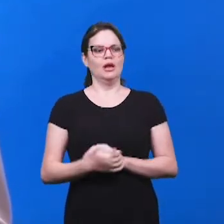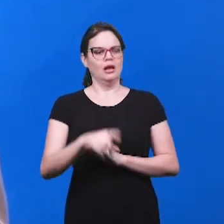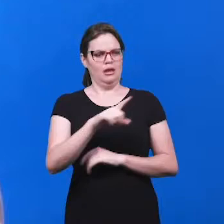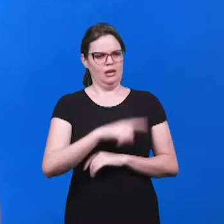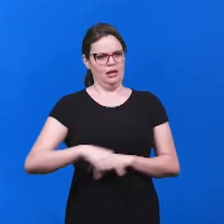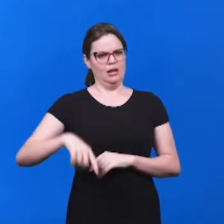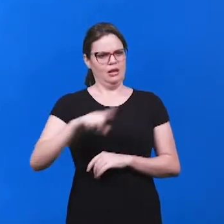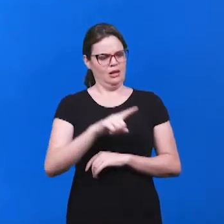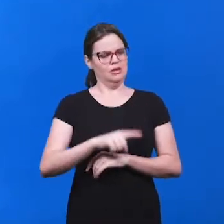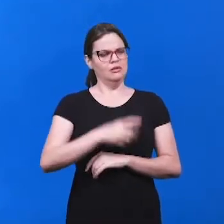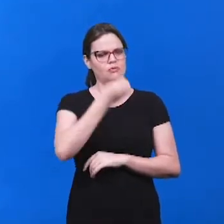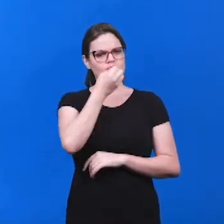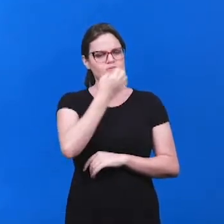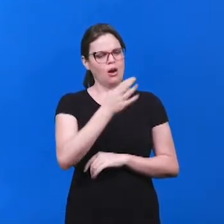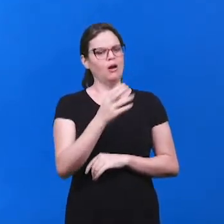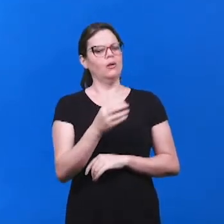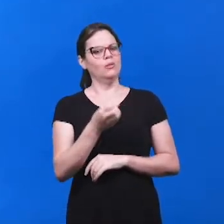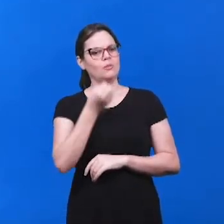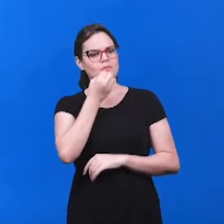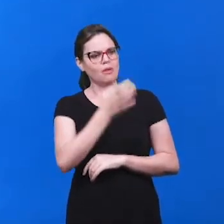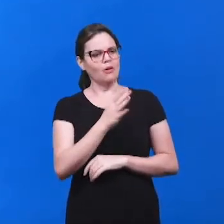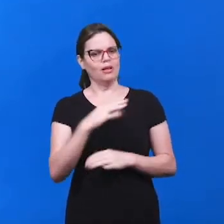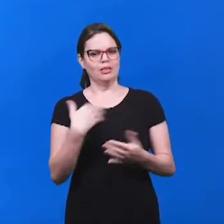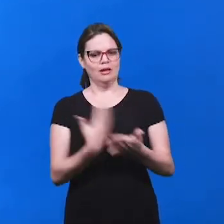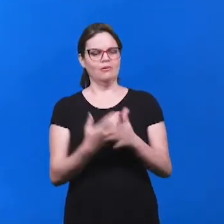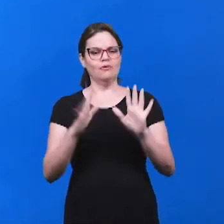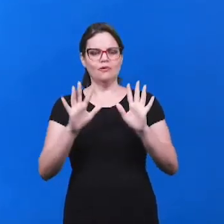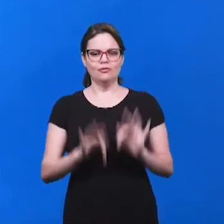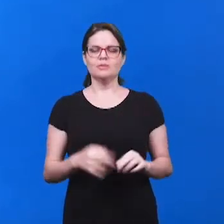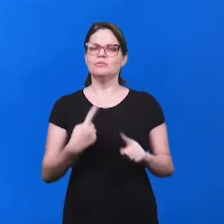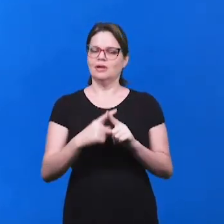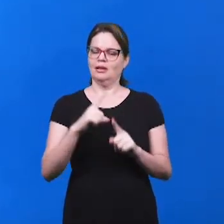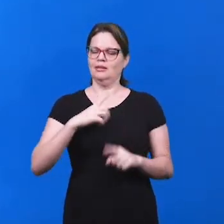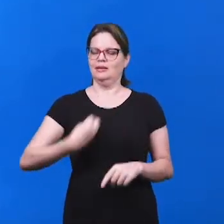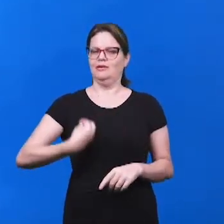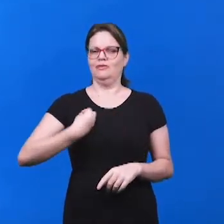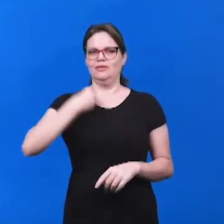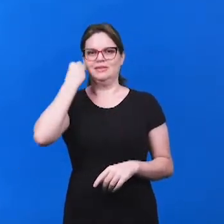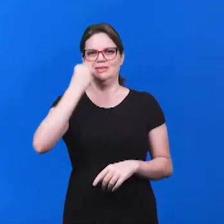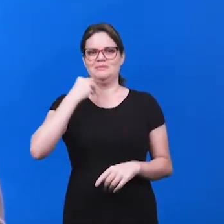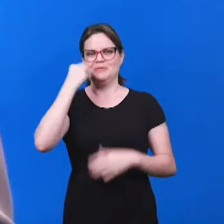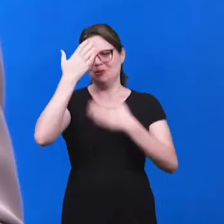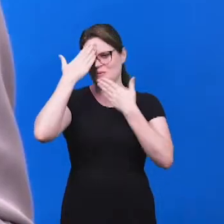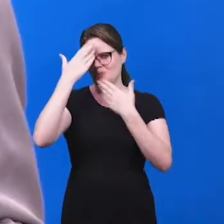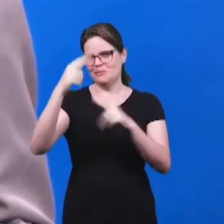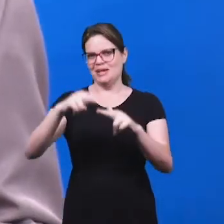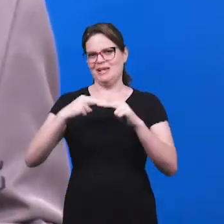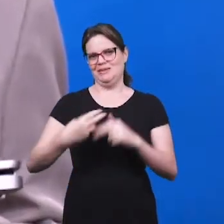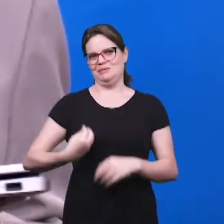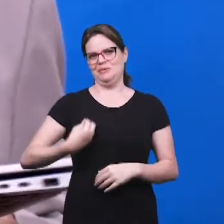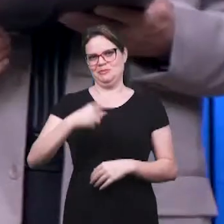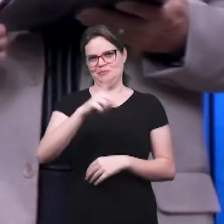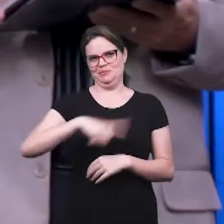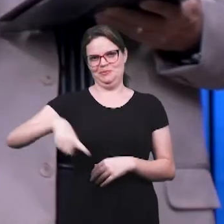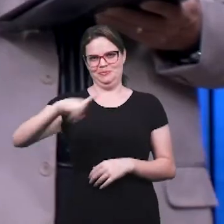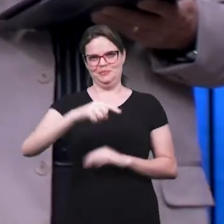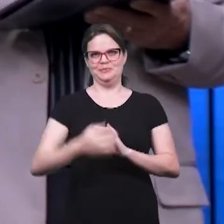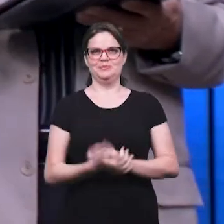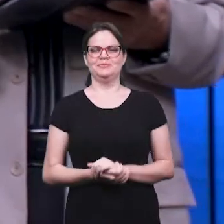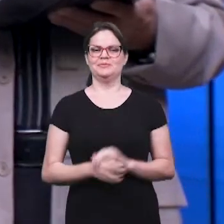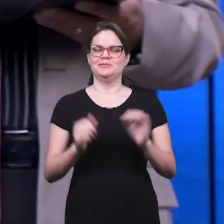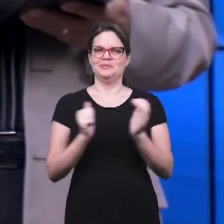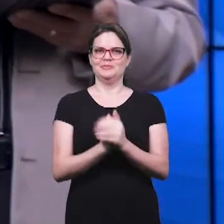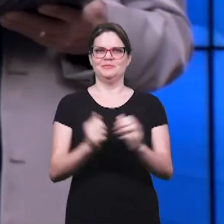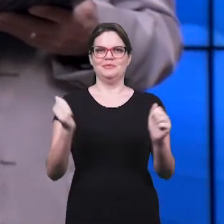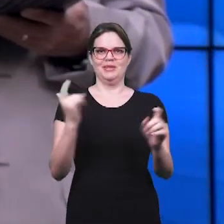bom vinho até o final da festa. Muito bem colocado nas duas respostas. Obrigado pela participação de vocês. Glória a Jesus. Muito bem,